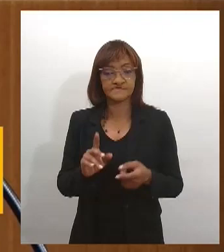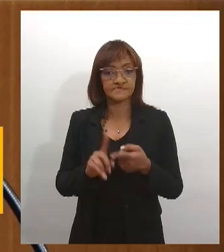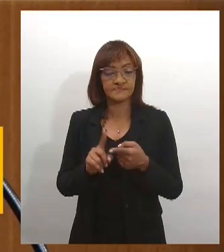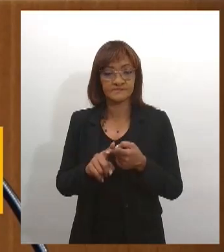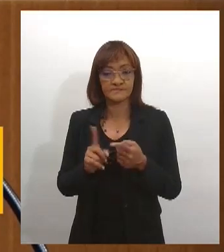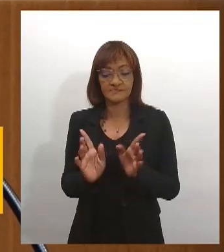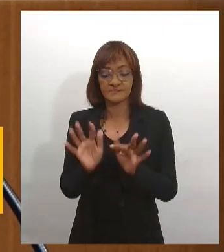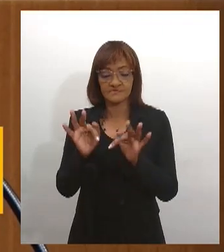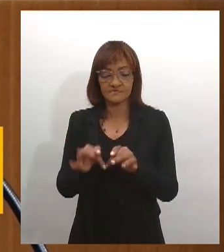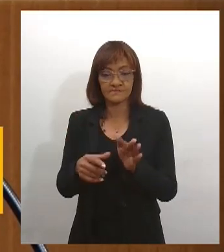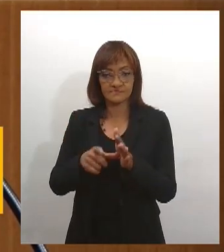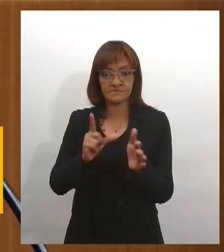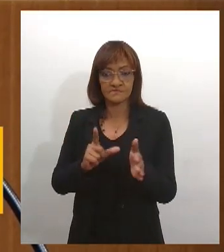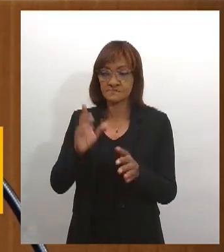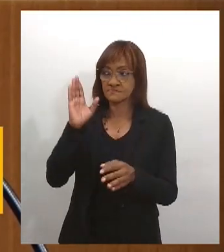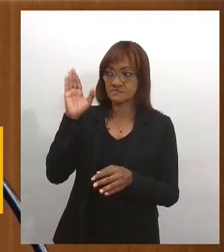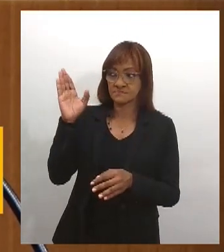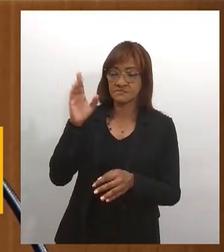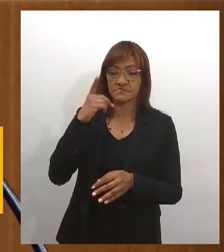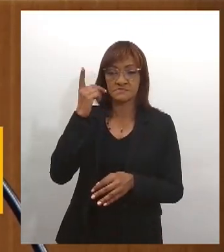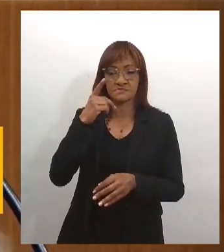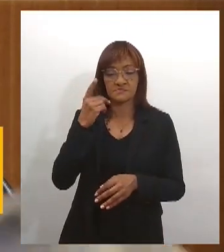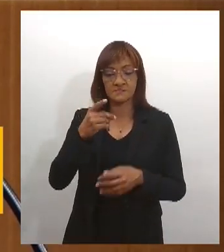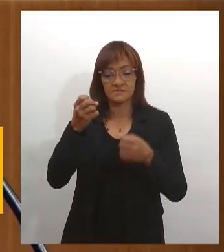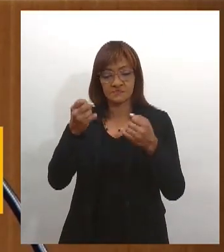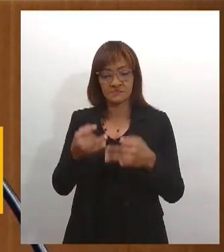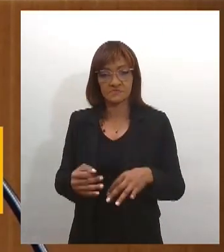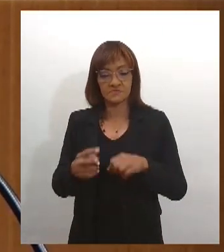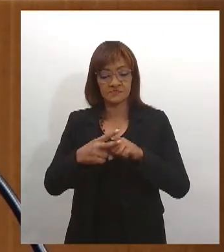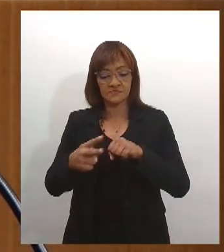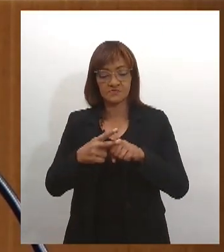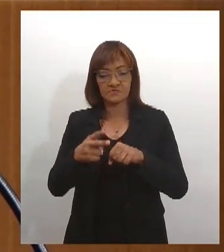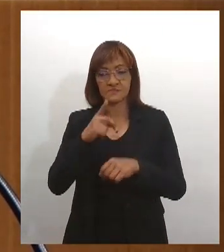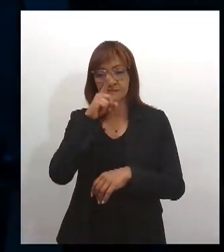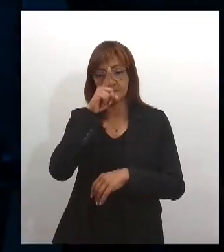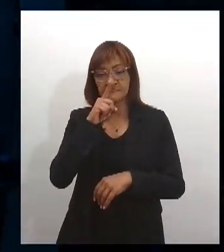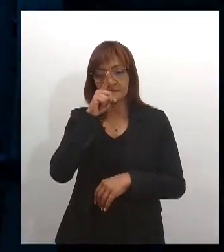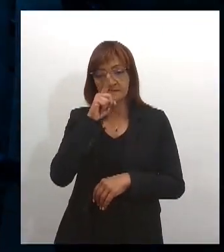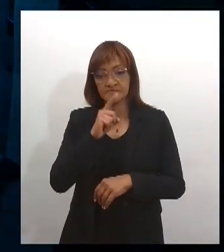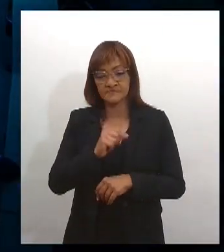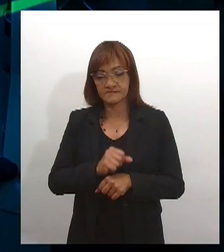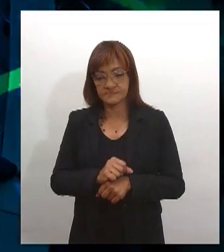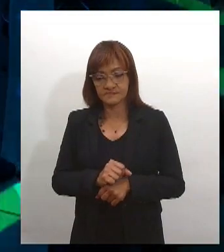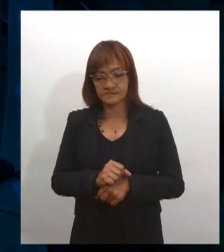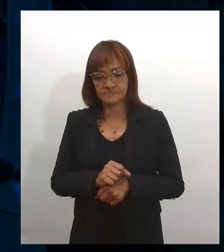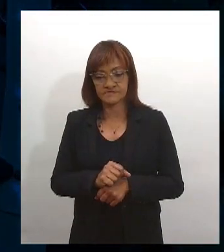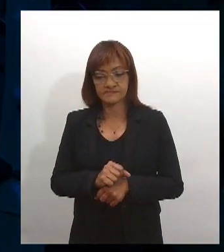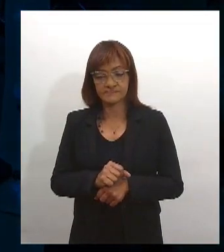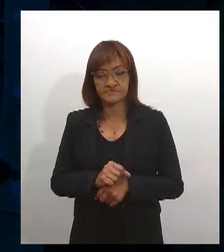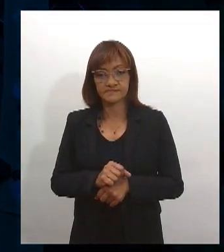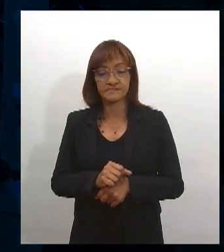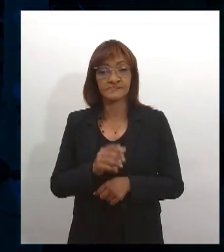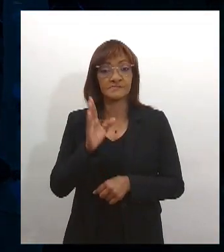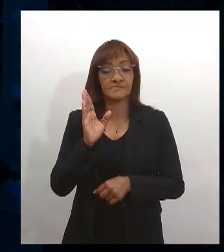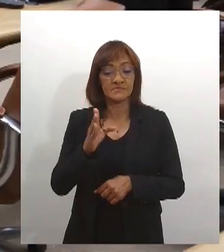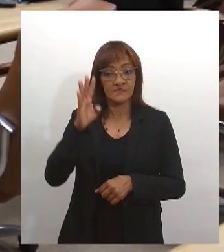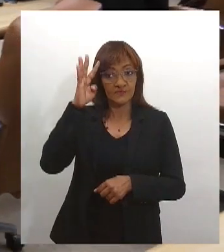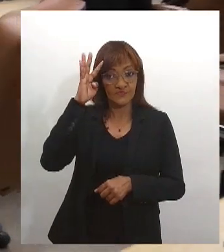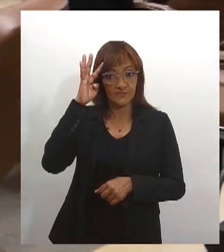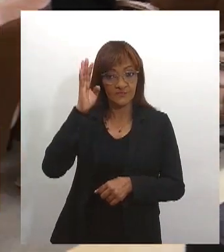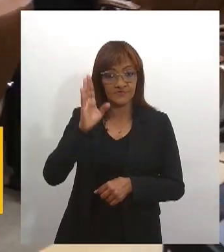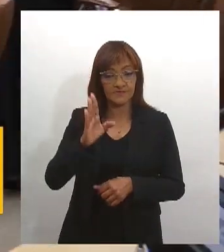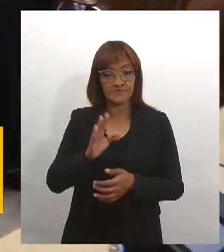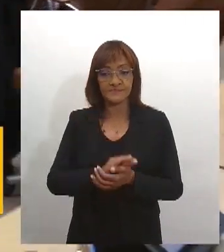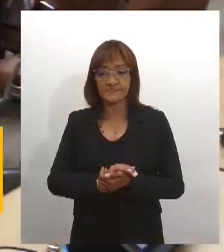alertou sobre os riscos de tabagismo e a prevenção ao câncer de pulmão. Quarta-feira.